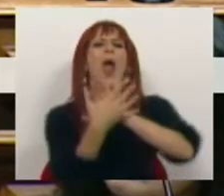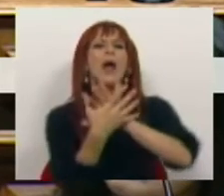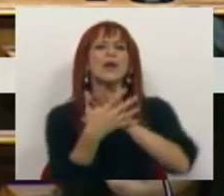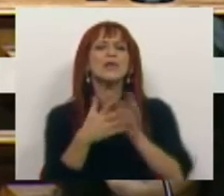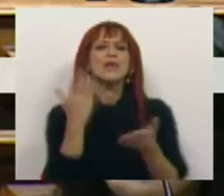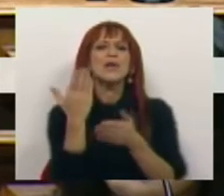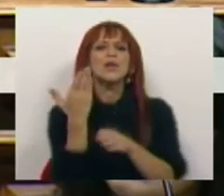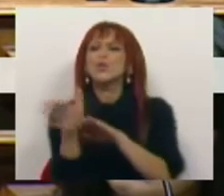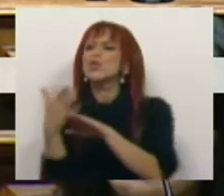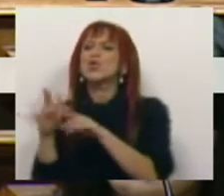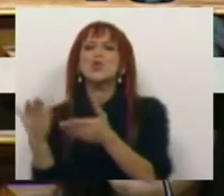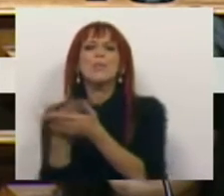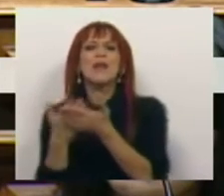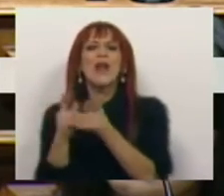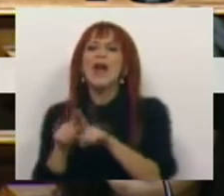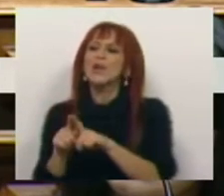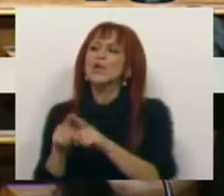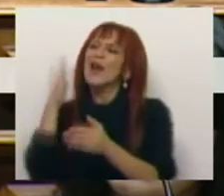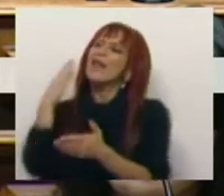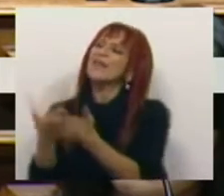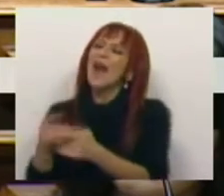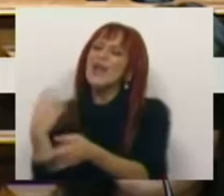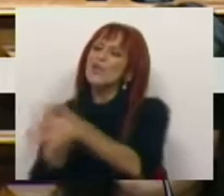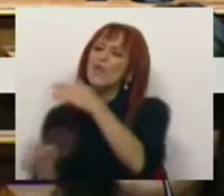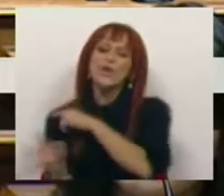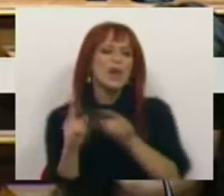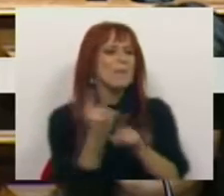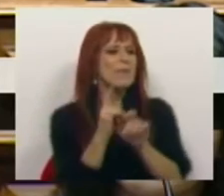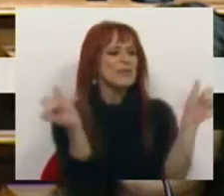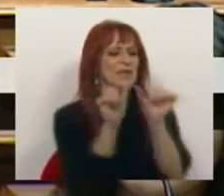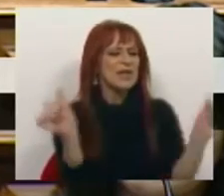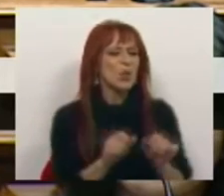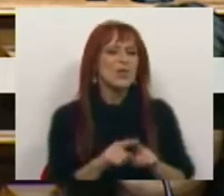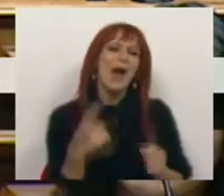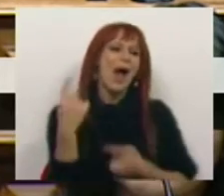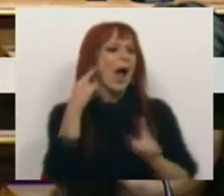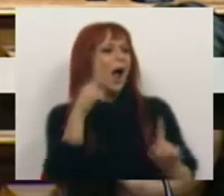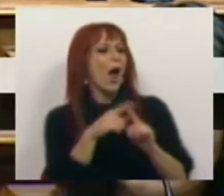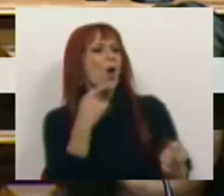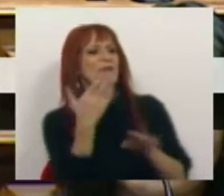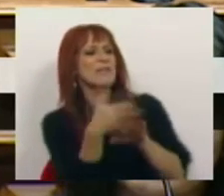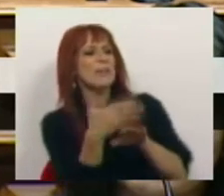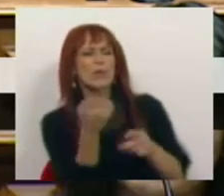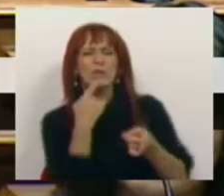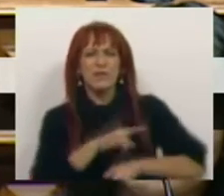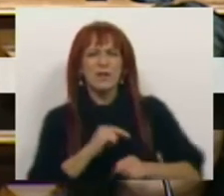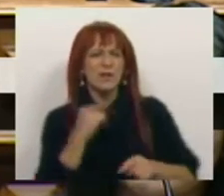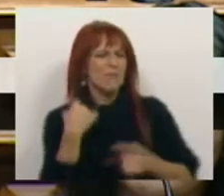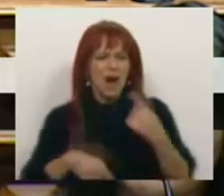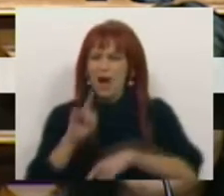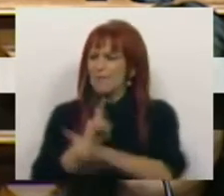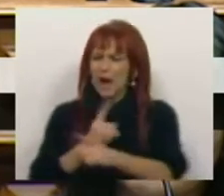dos excluídos do mercado para os capacitar e devolver ao mesmo sistema para serem alvo de nova exclusão, num ciclo